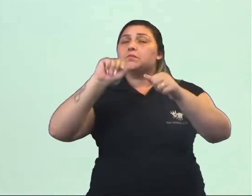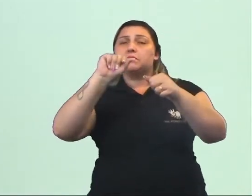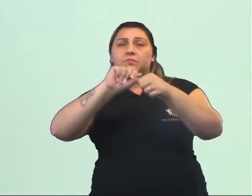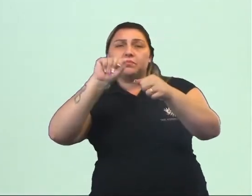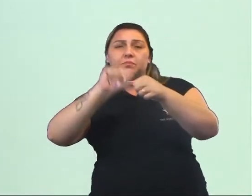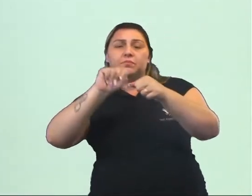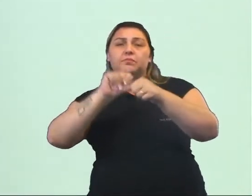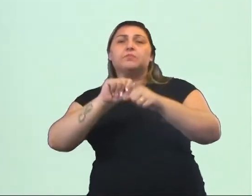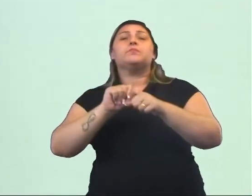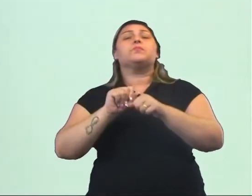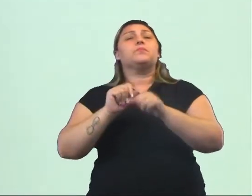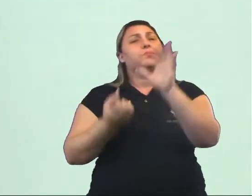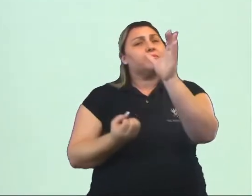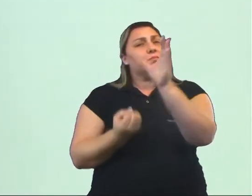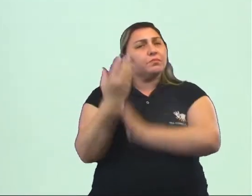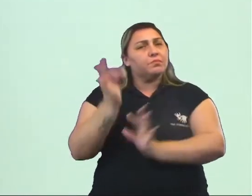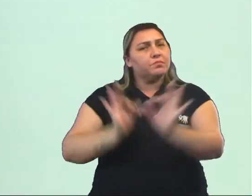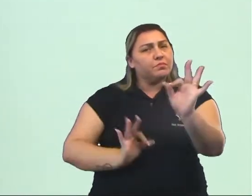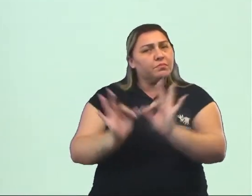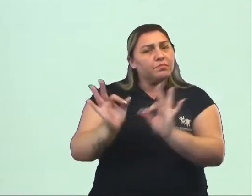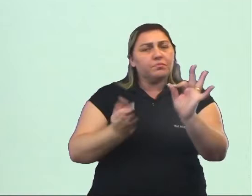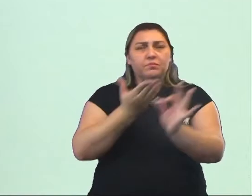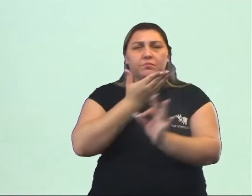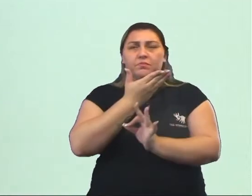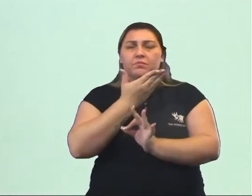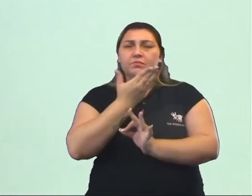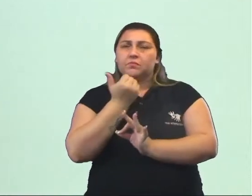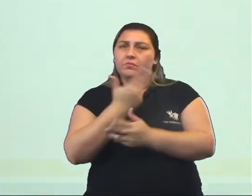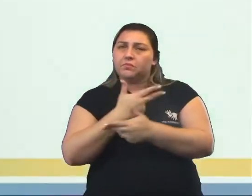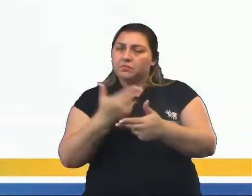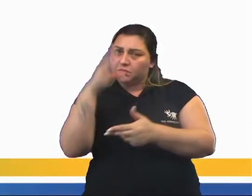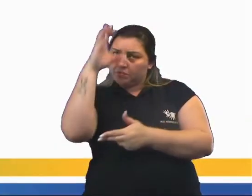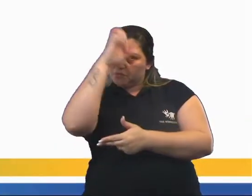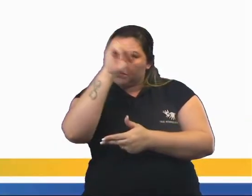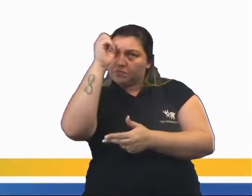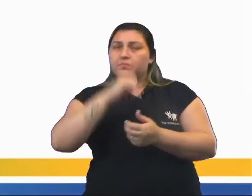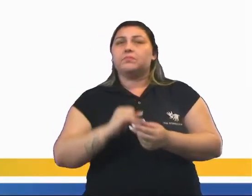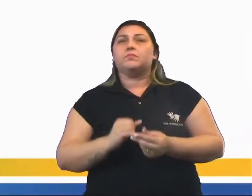eles fazem nessa produção alimentícia? Vamos aprender, então?